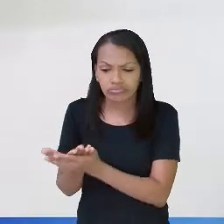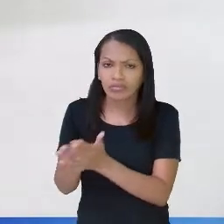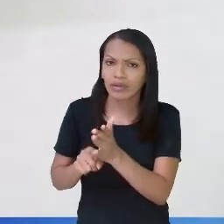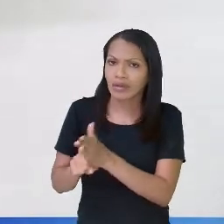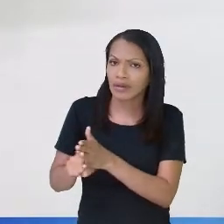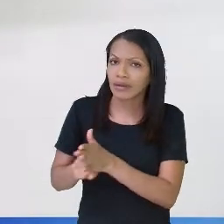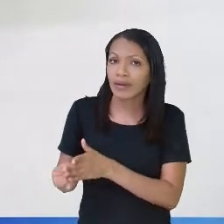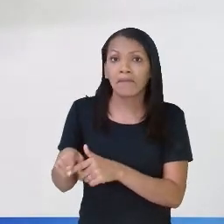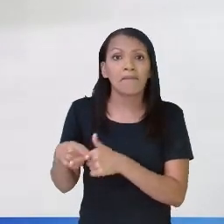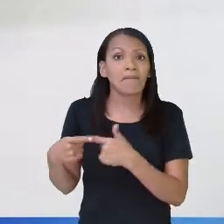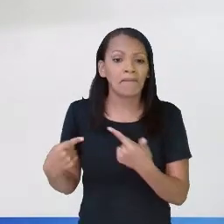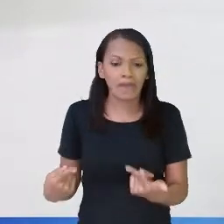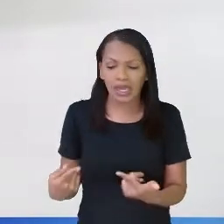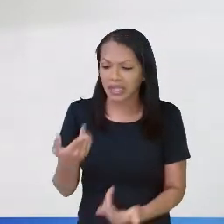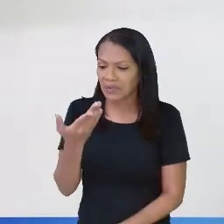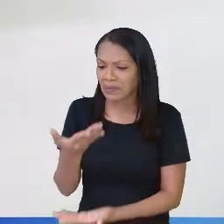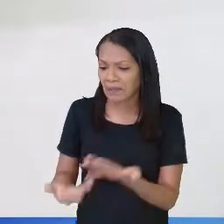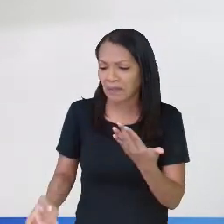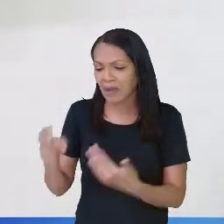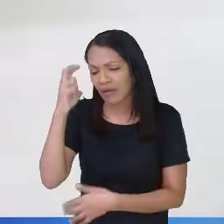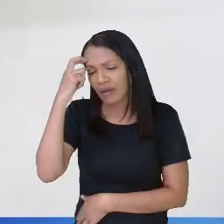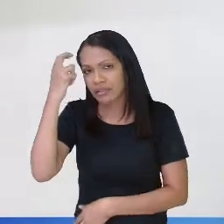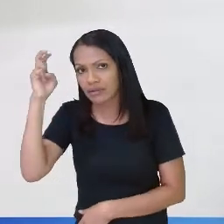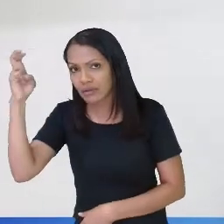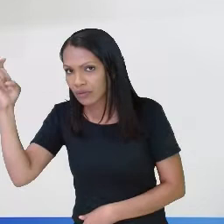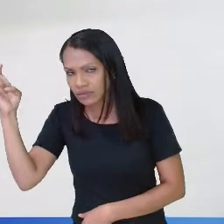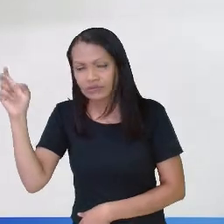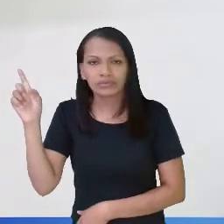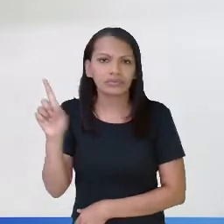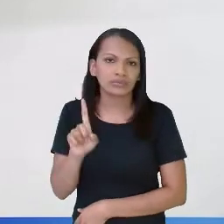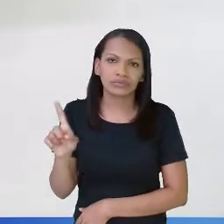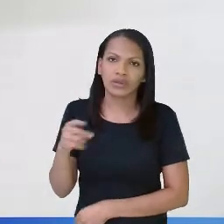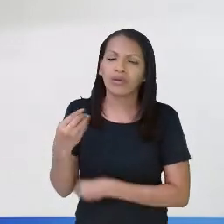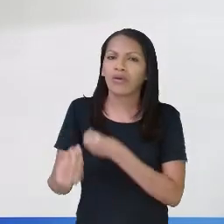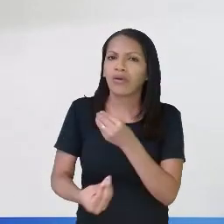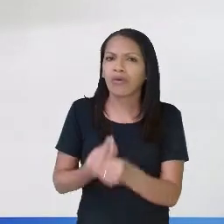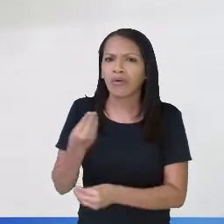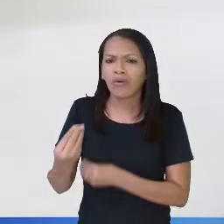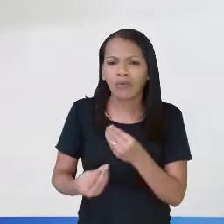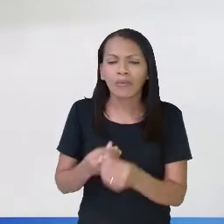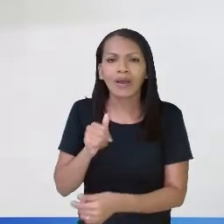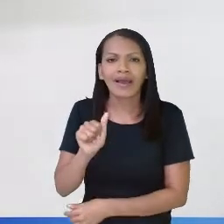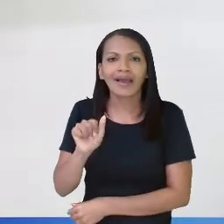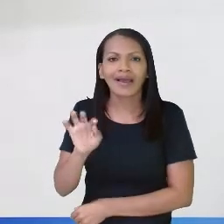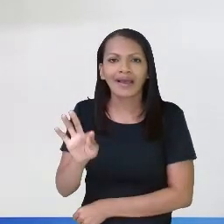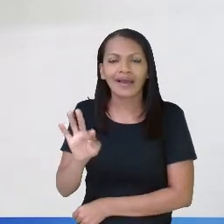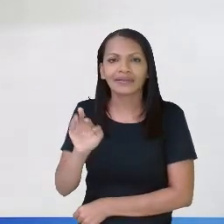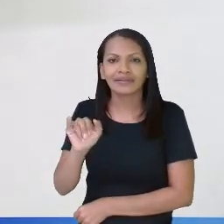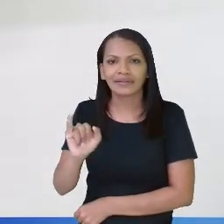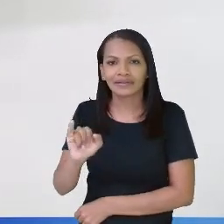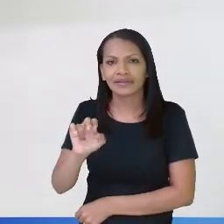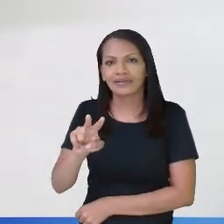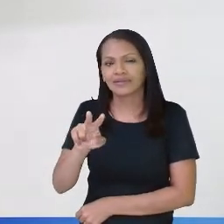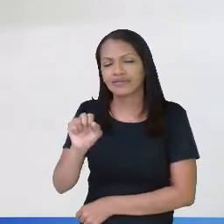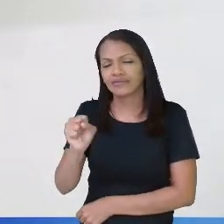perdeu as suas raízes, né? A sua essência. Quando diz aí que ela é ativista, quer dizer que ela luta pelo